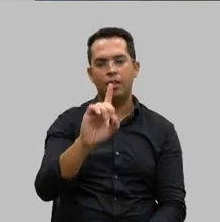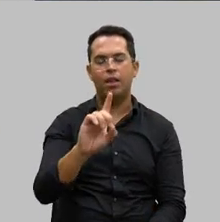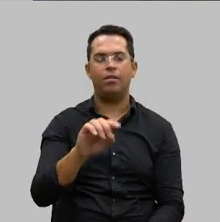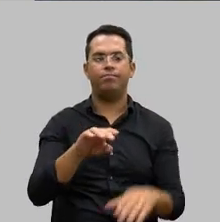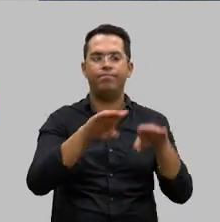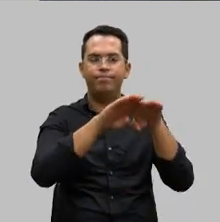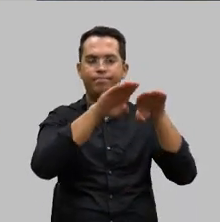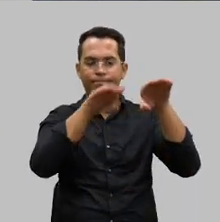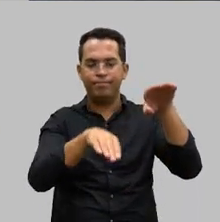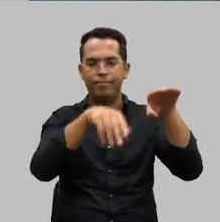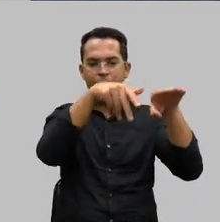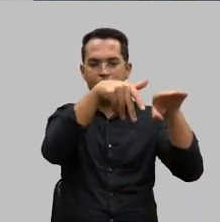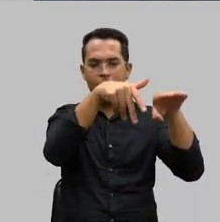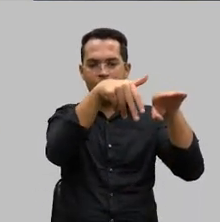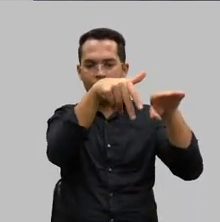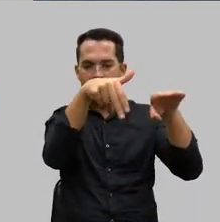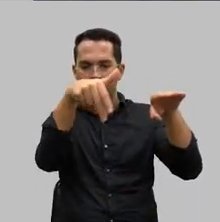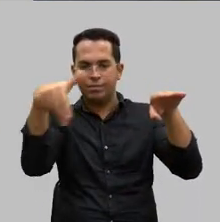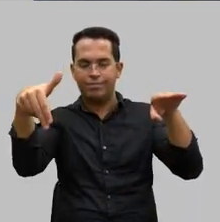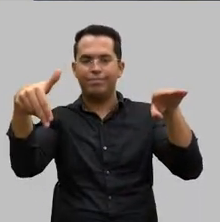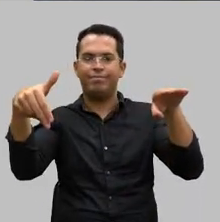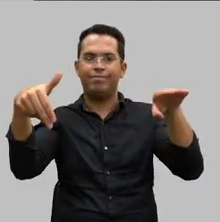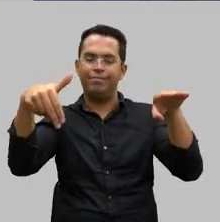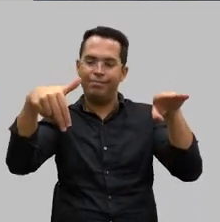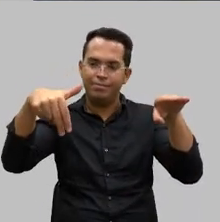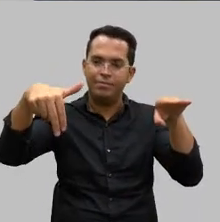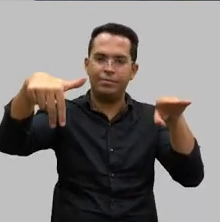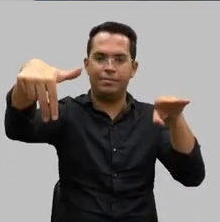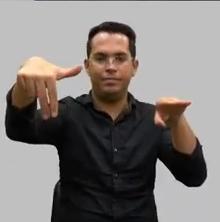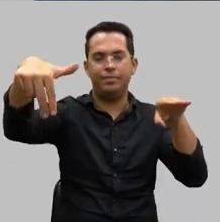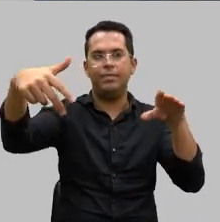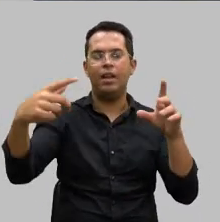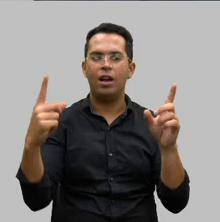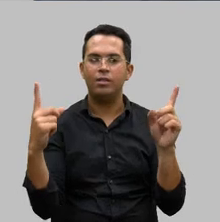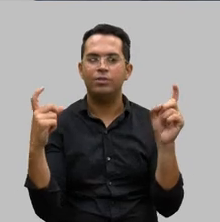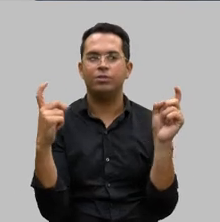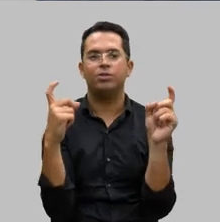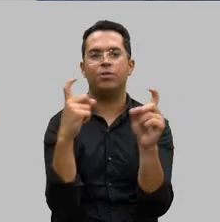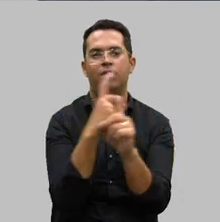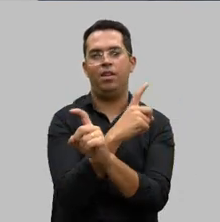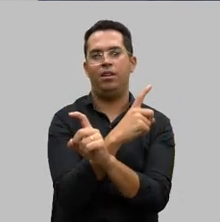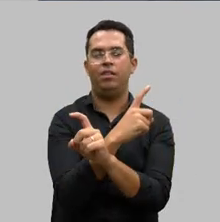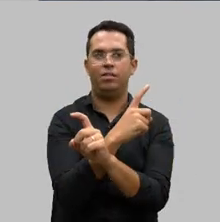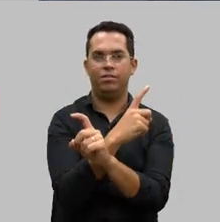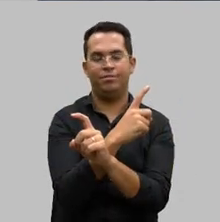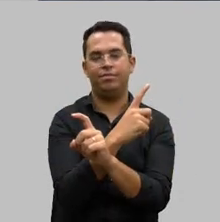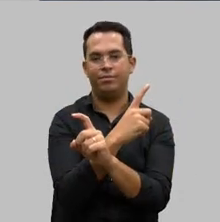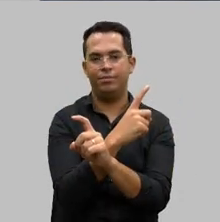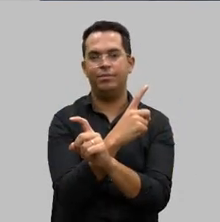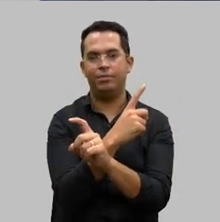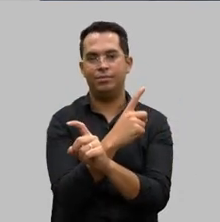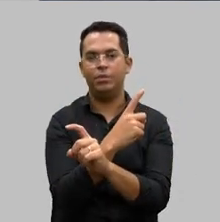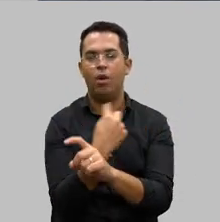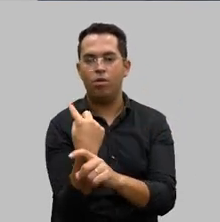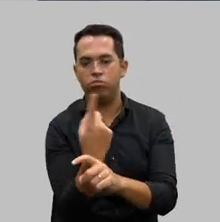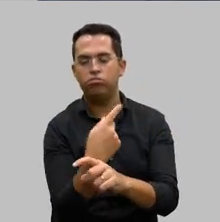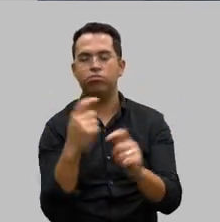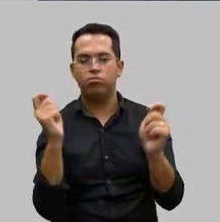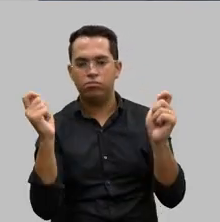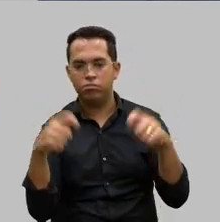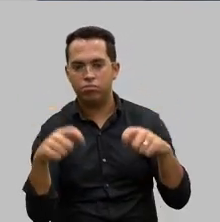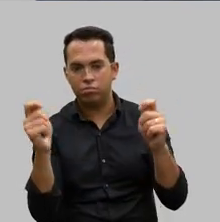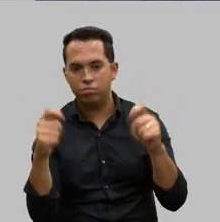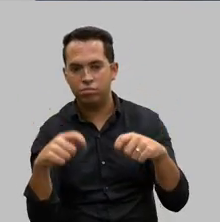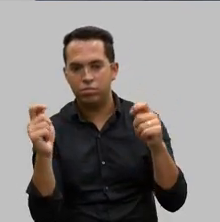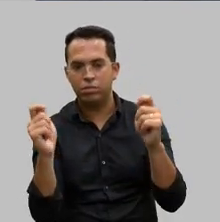para poder voltar à calçada novamente então poderíamos às vezes buscar junto à empresas de energia do nosso